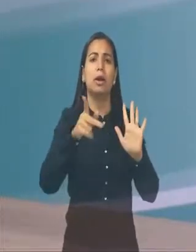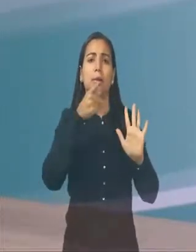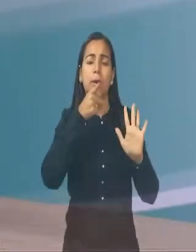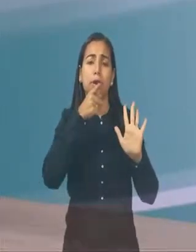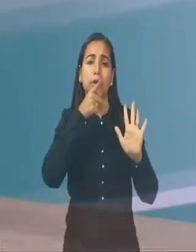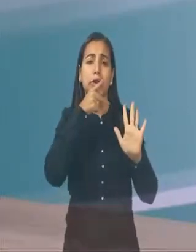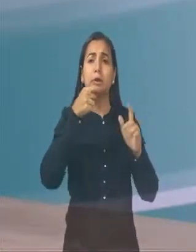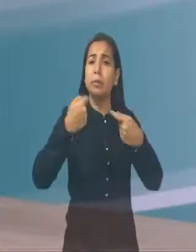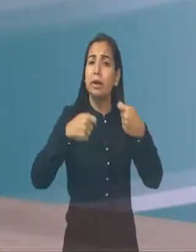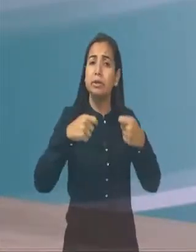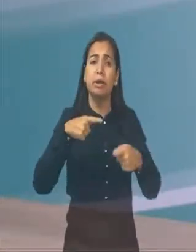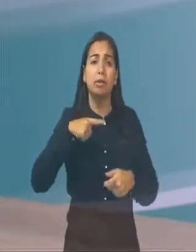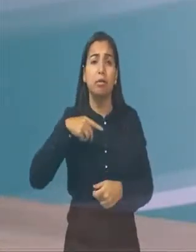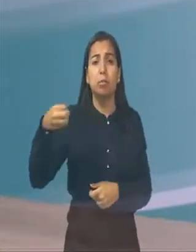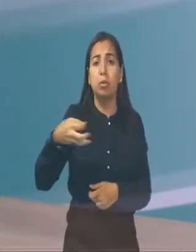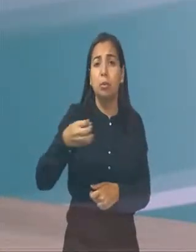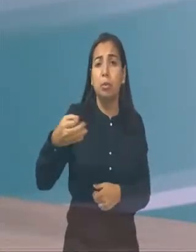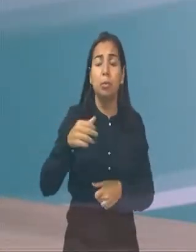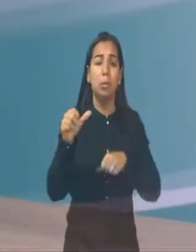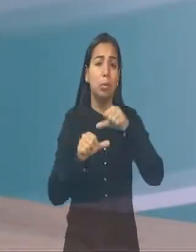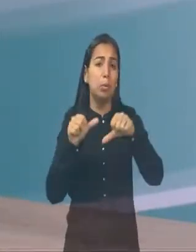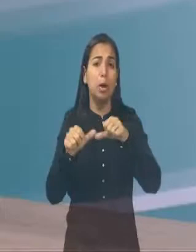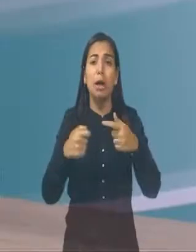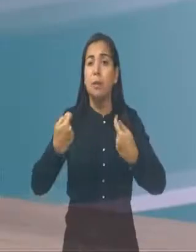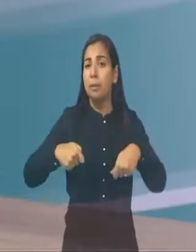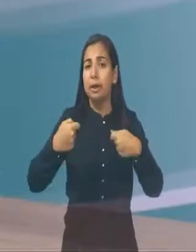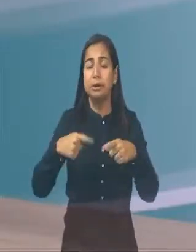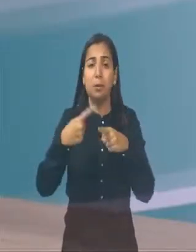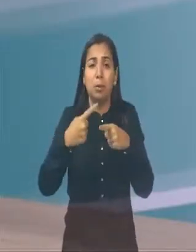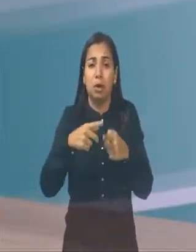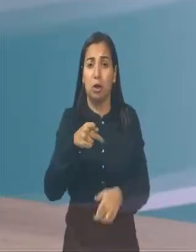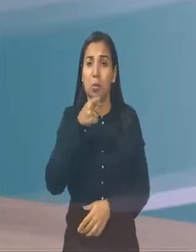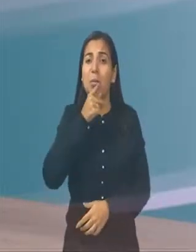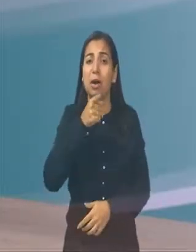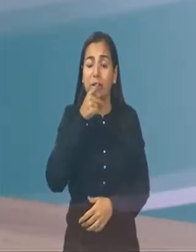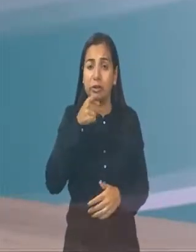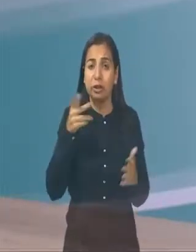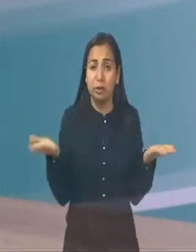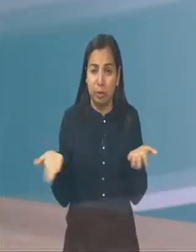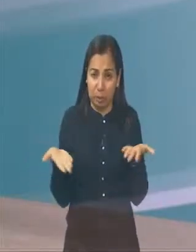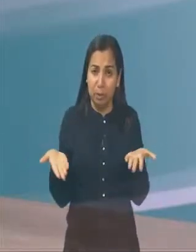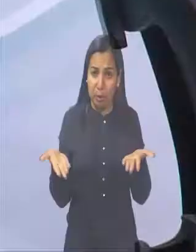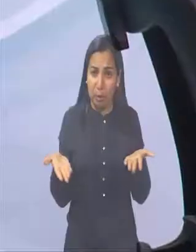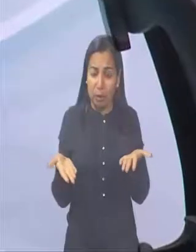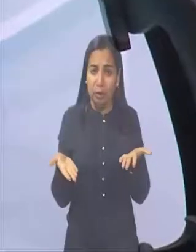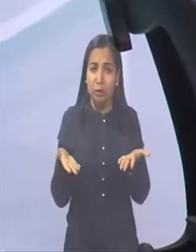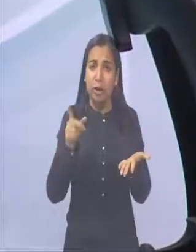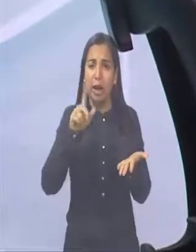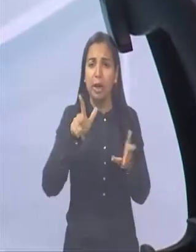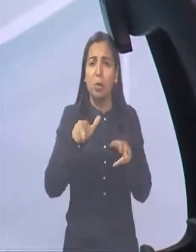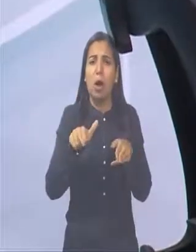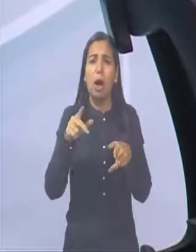renovação. O partido, hoje, nada mais é do que um cartório. E,